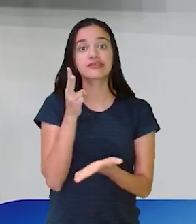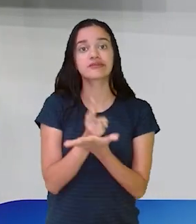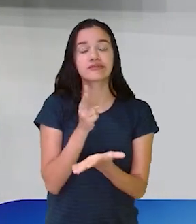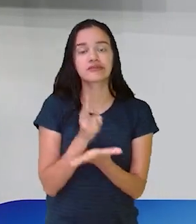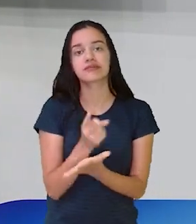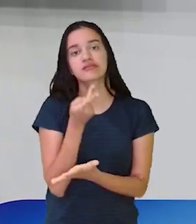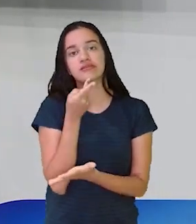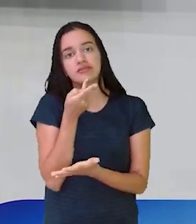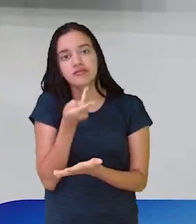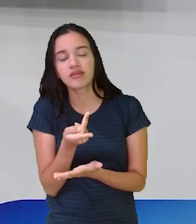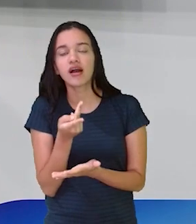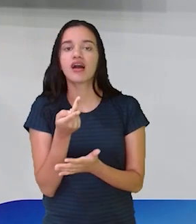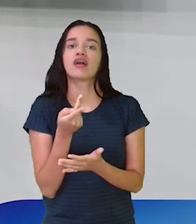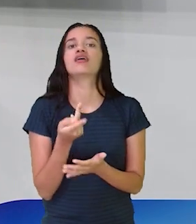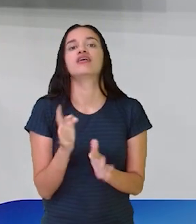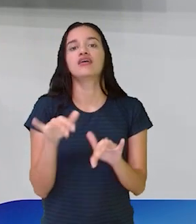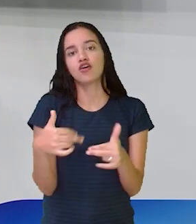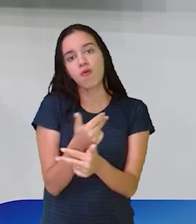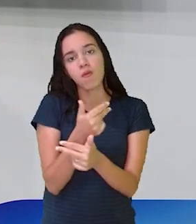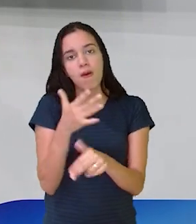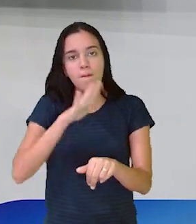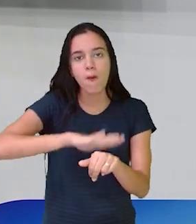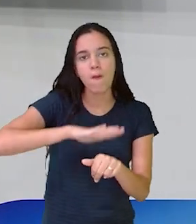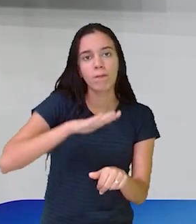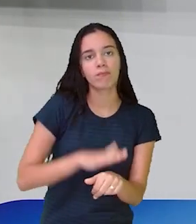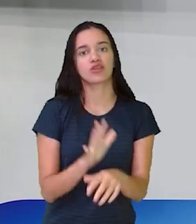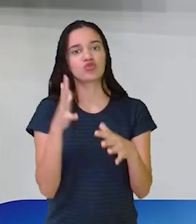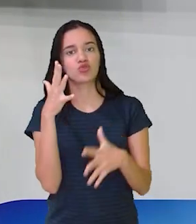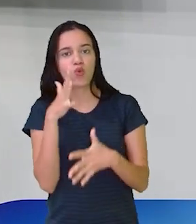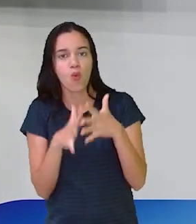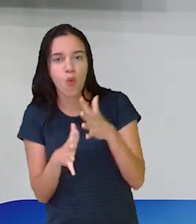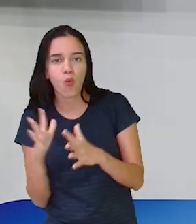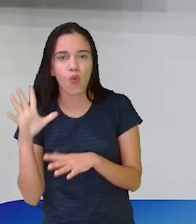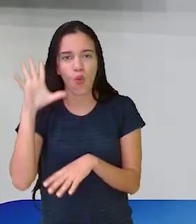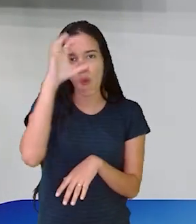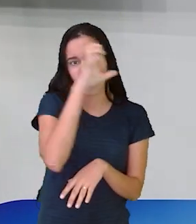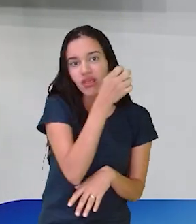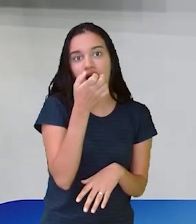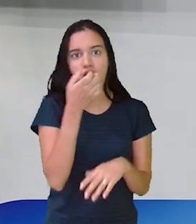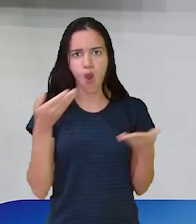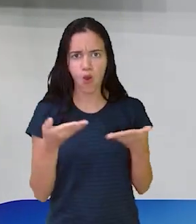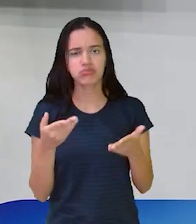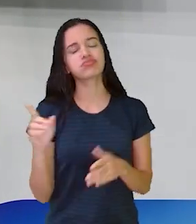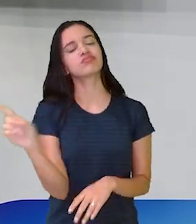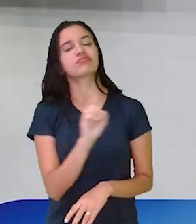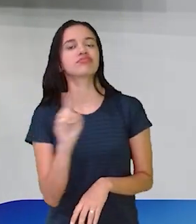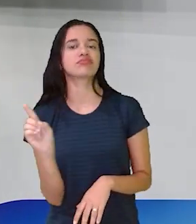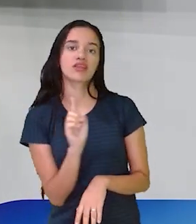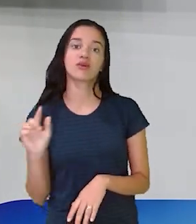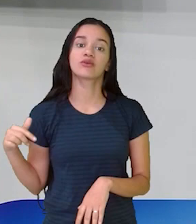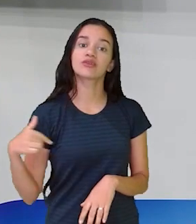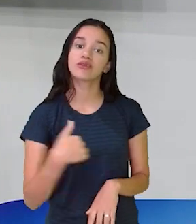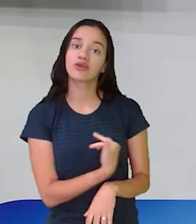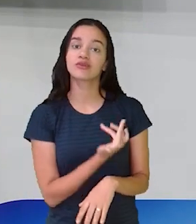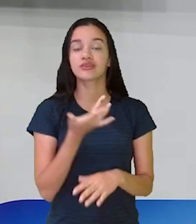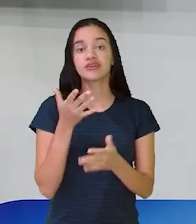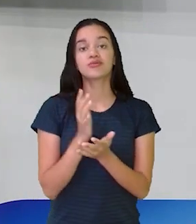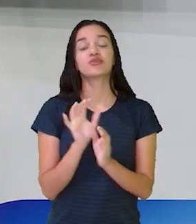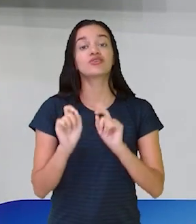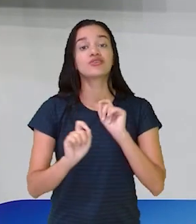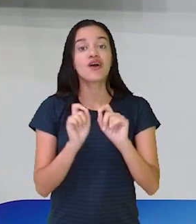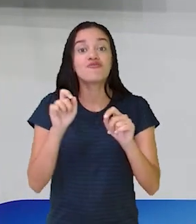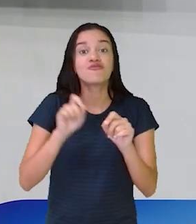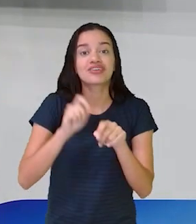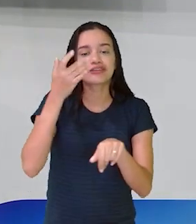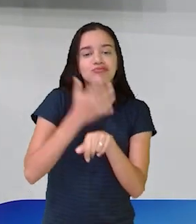que a gente passou por coisas complicadas. Hoje não. Hoje a gente vai fazer a aula de